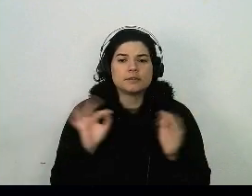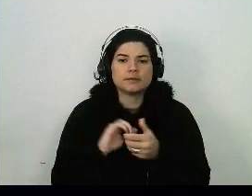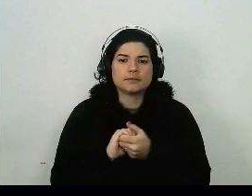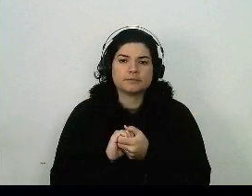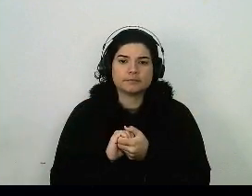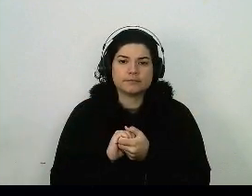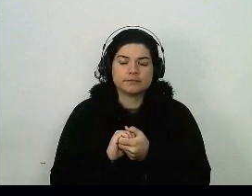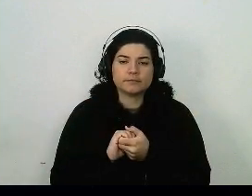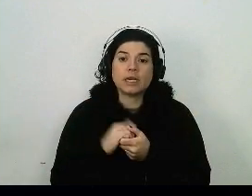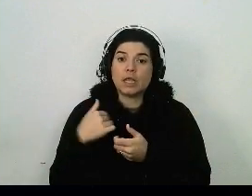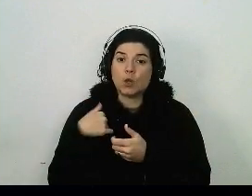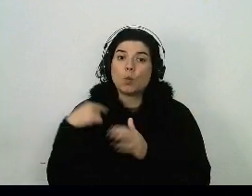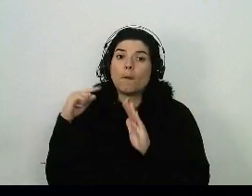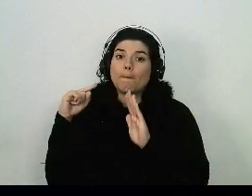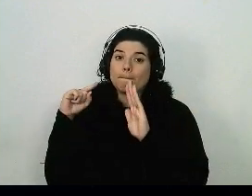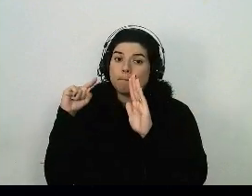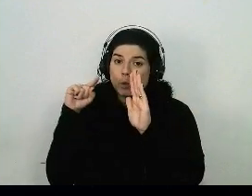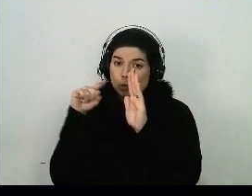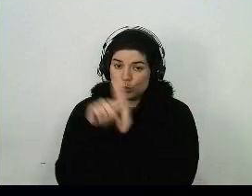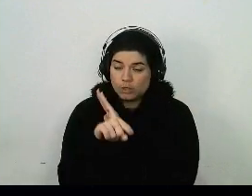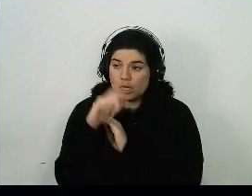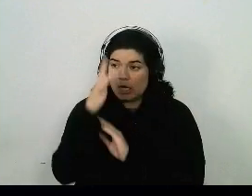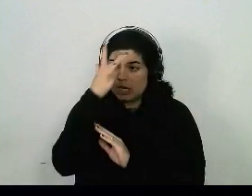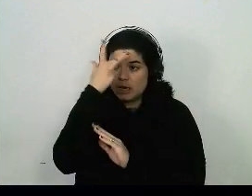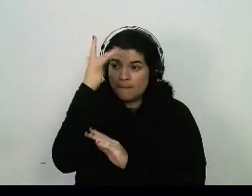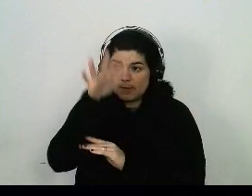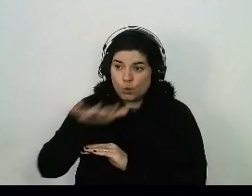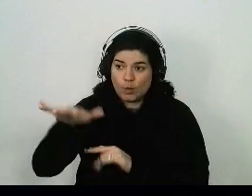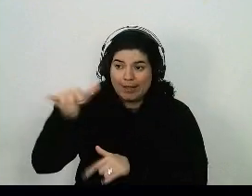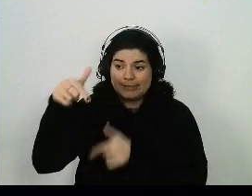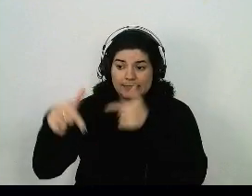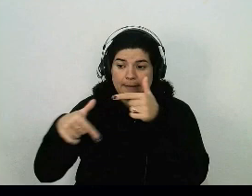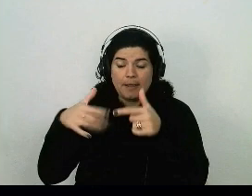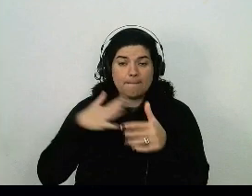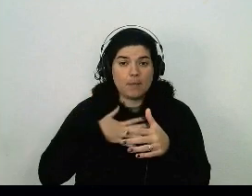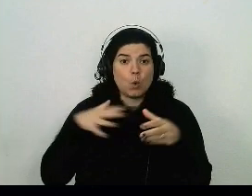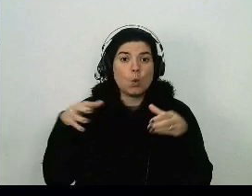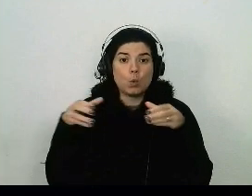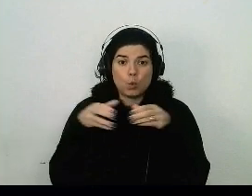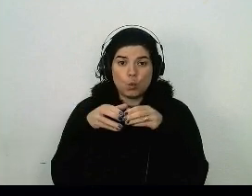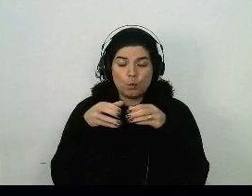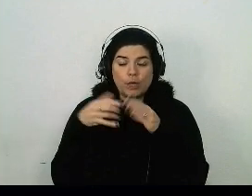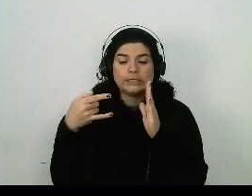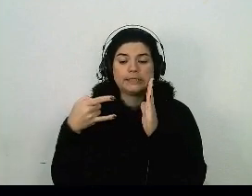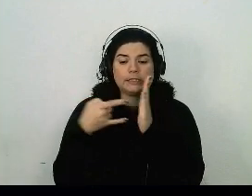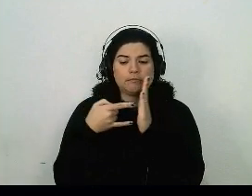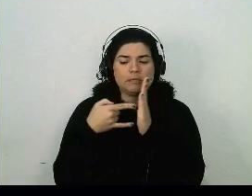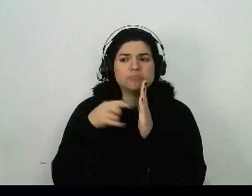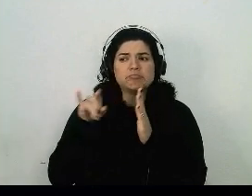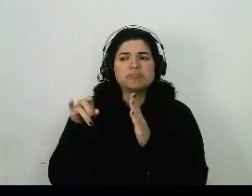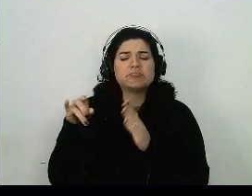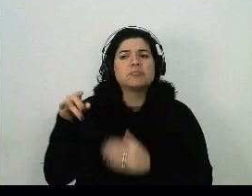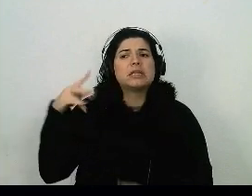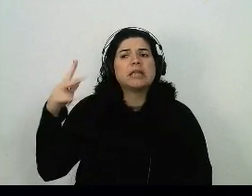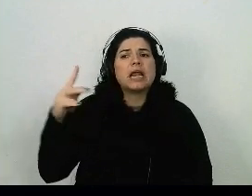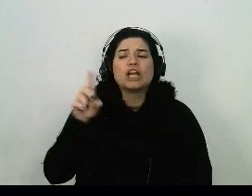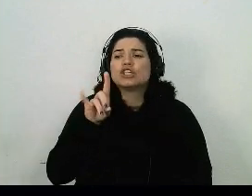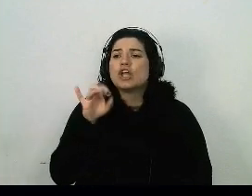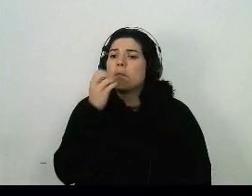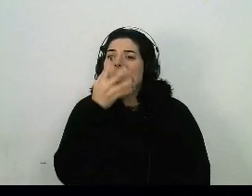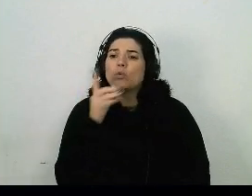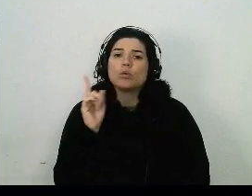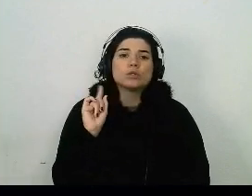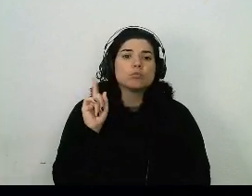perguntar para as pessoas que trabalham na minha equipe de desenvolvimento se Elas tiveram um dia bom ou não